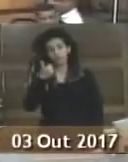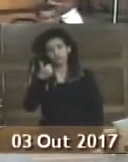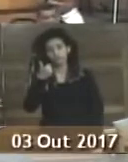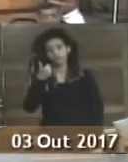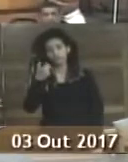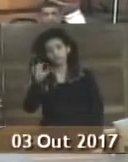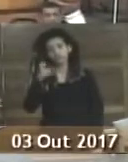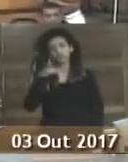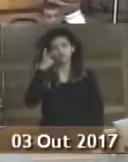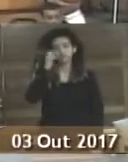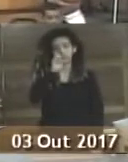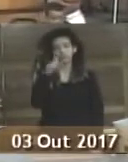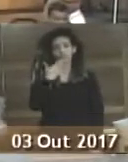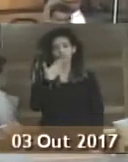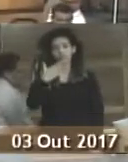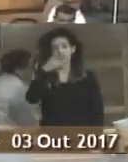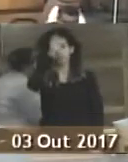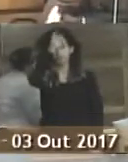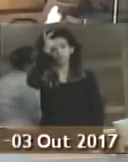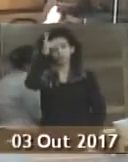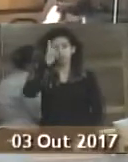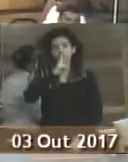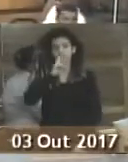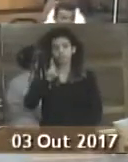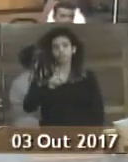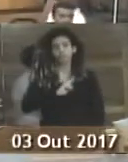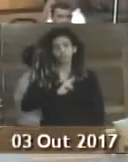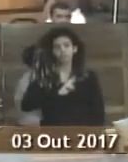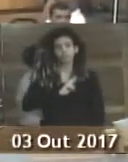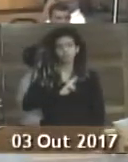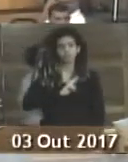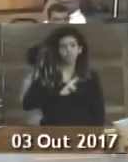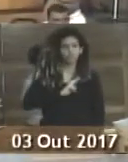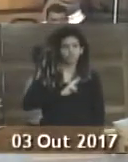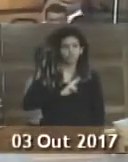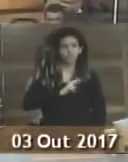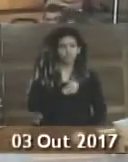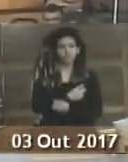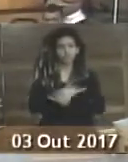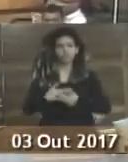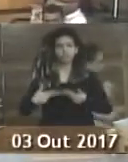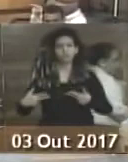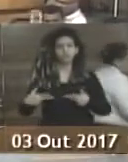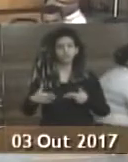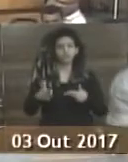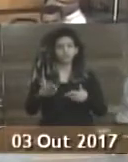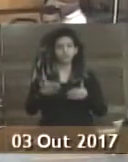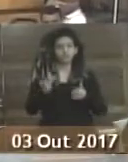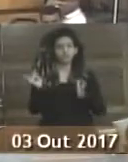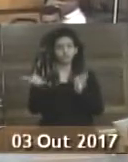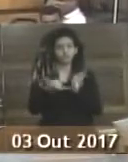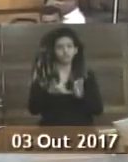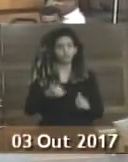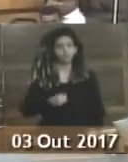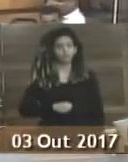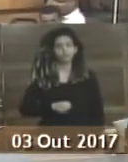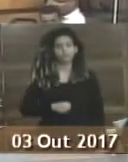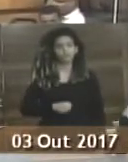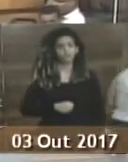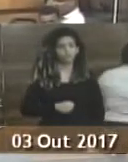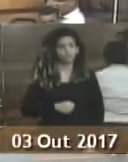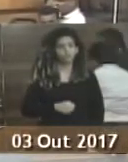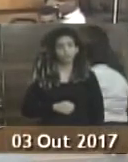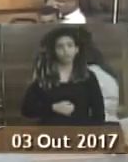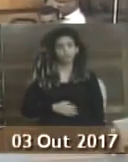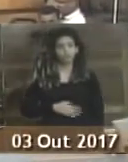1075/17, autor do vereador Zé Augusto, solicitando ao prefeito resposta do Executivo Municipal quanto aos requerimentos 195, 260, 301, 302, 337,